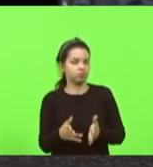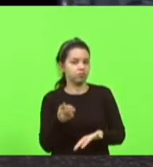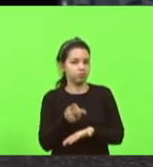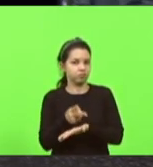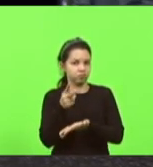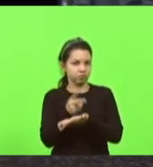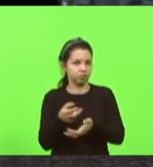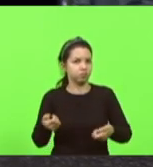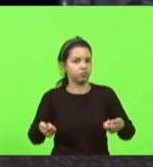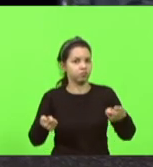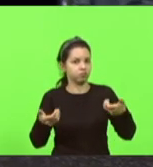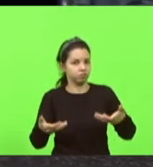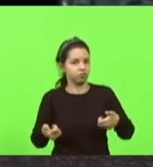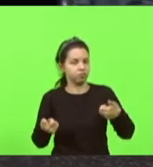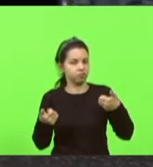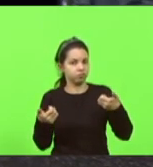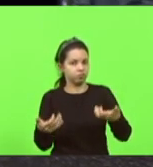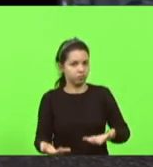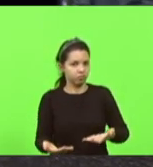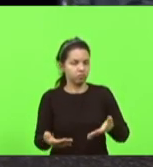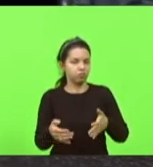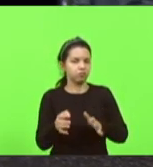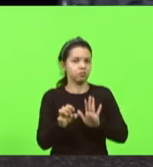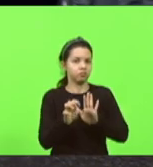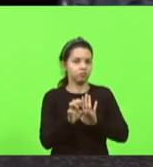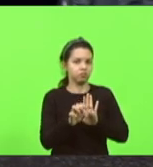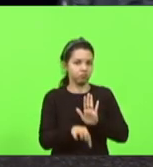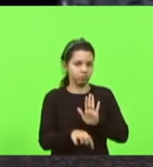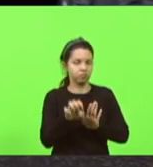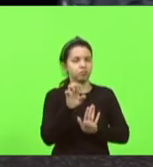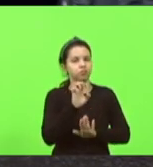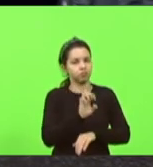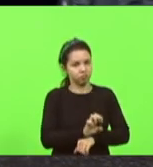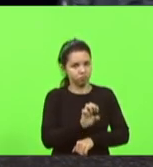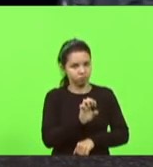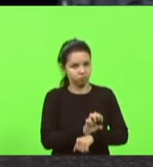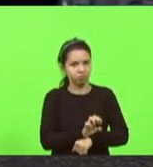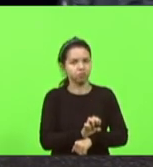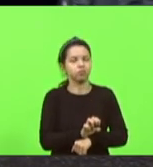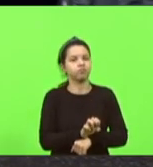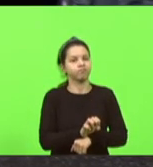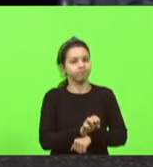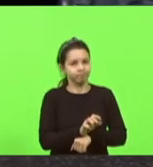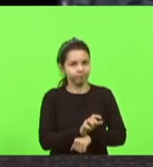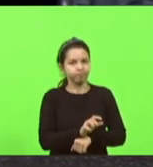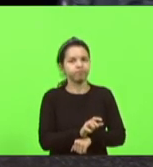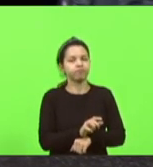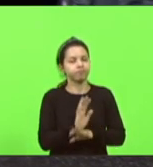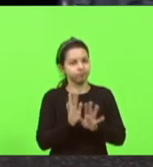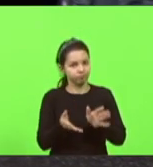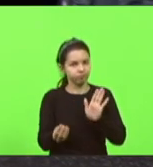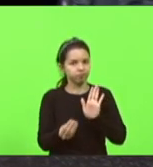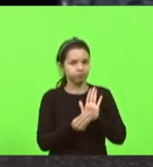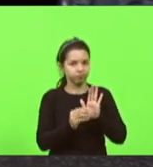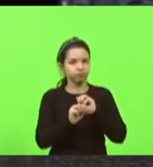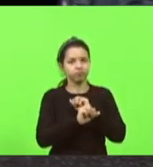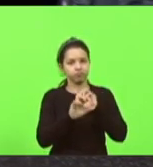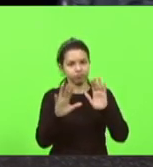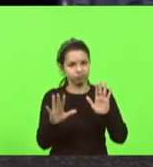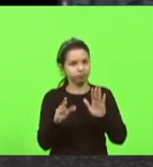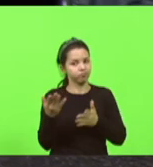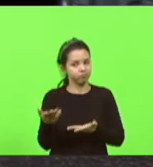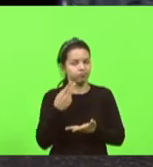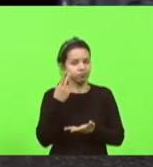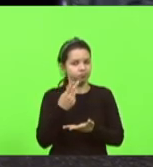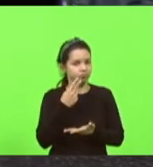Estado. A Constituição do Estado, o artigo 123, é bem clara. Então, o parlamentar não pode apresentar uma proposta